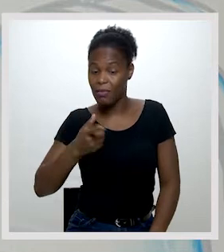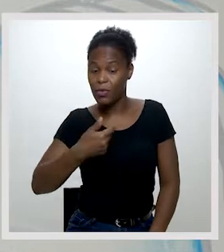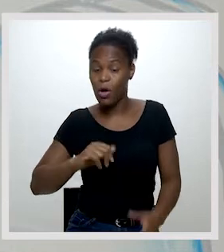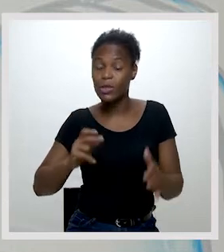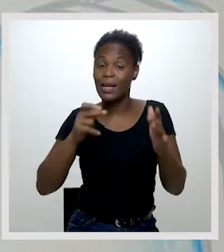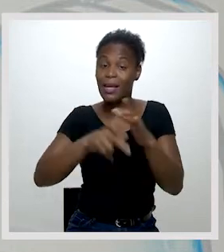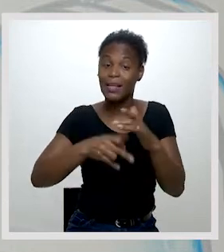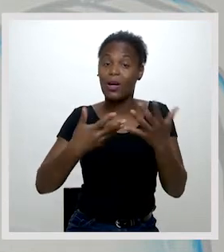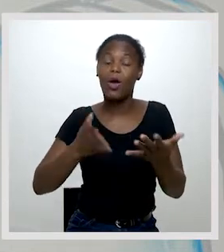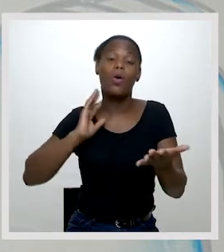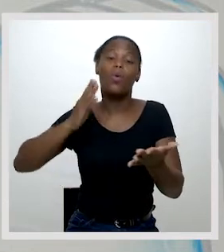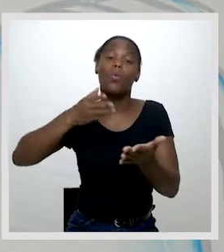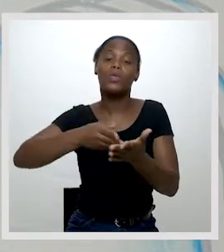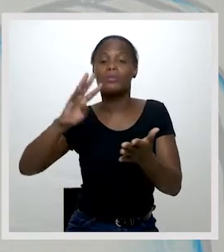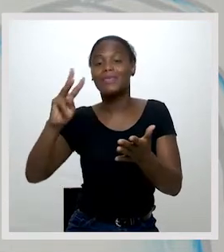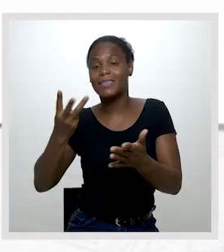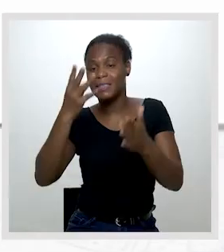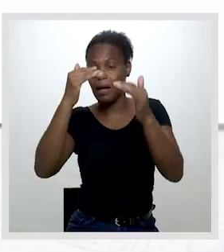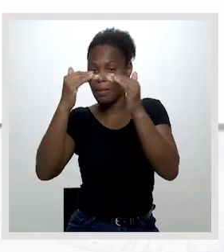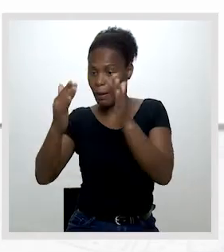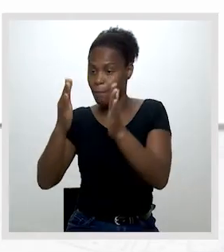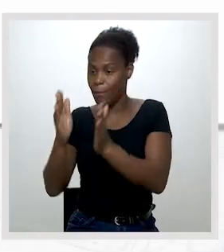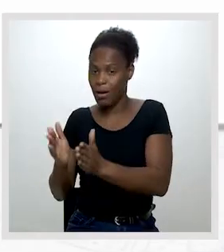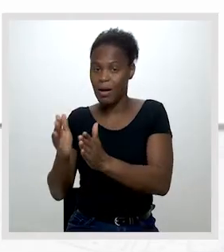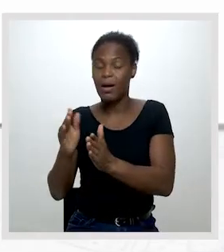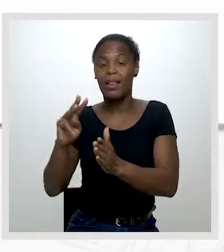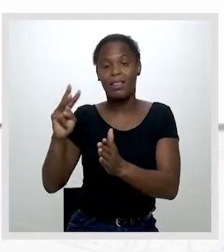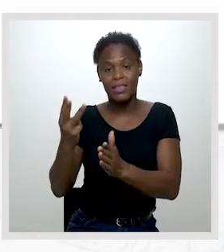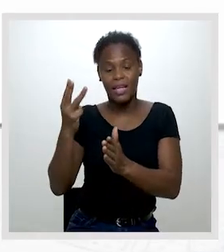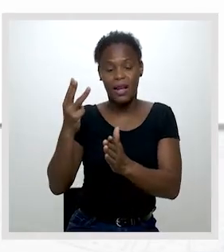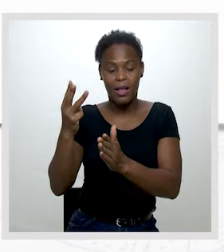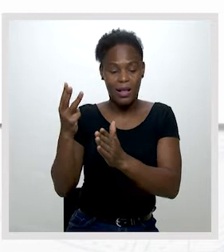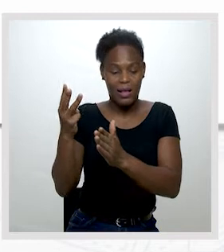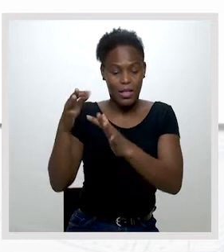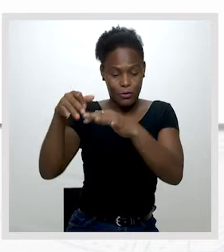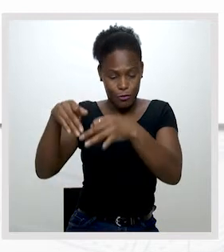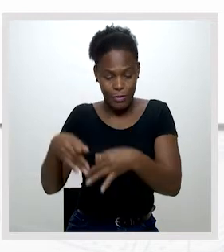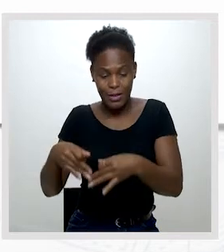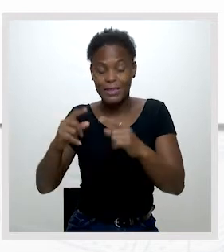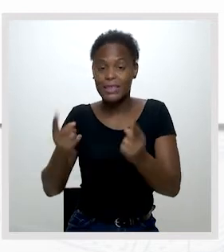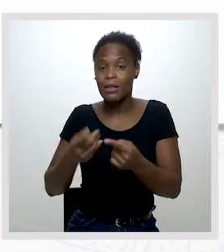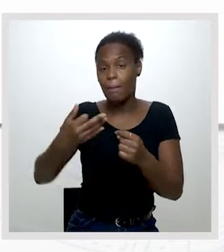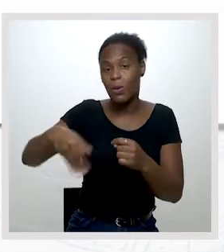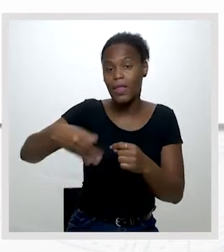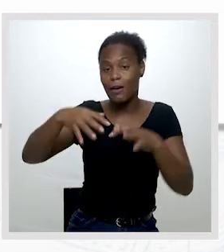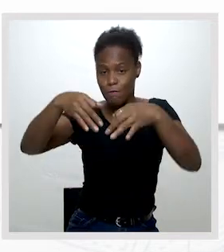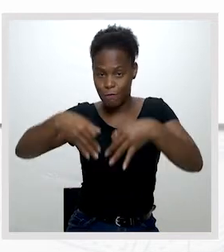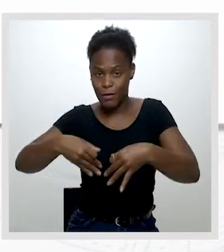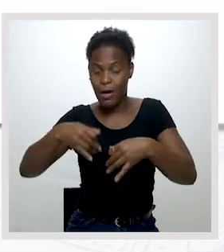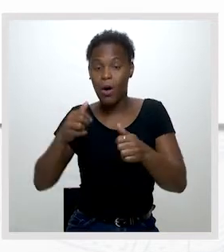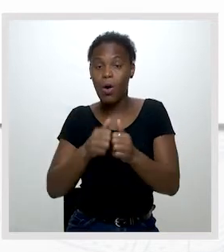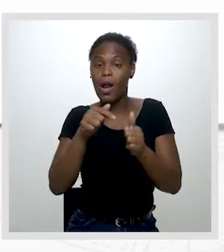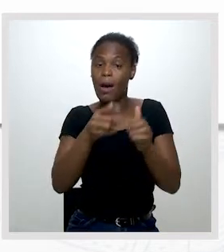na última e a terceira etapa, que é a etapa da terminação da síntese proteica. E com esta etapa haverá o